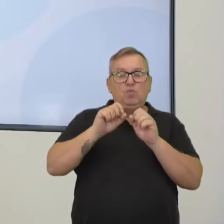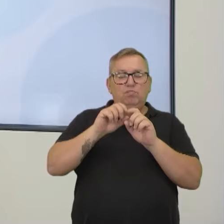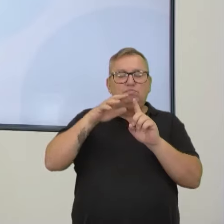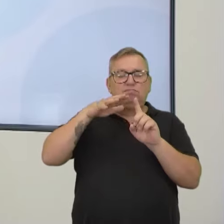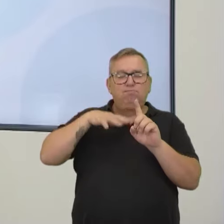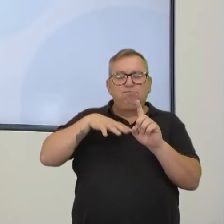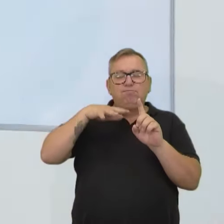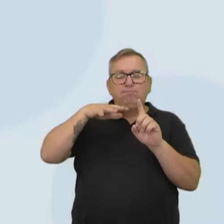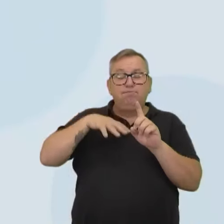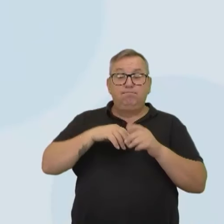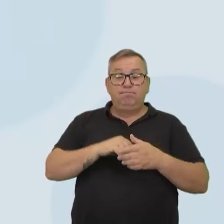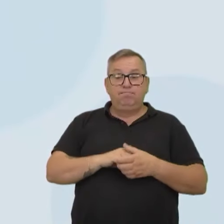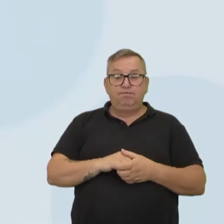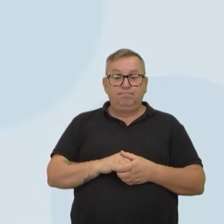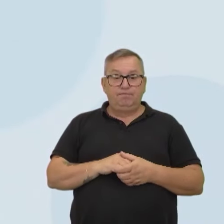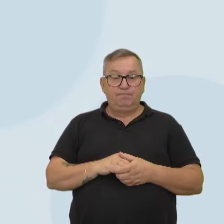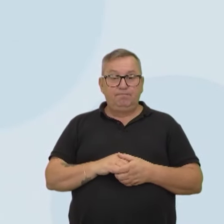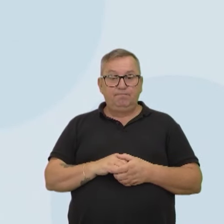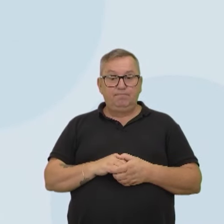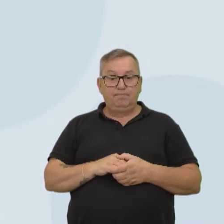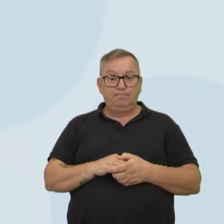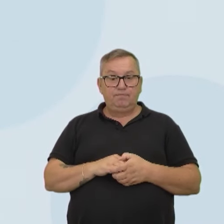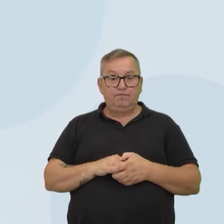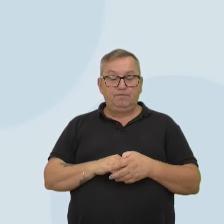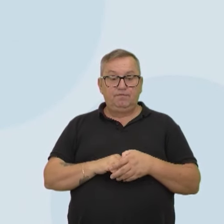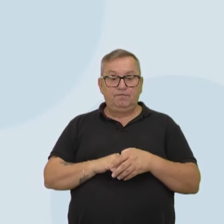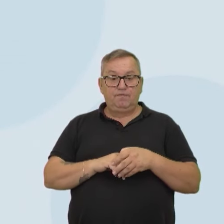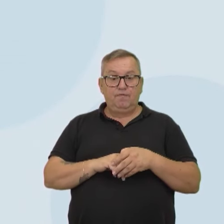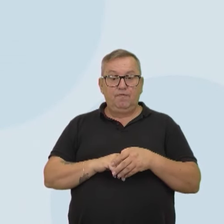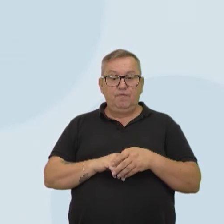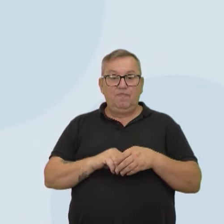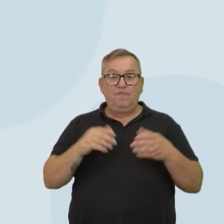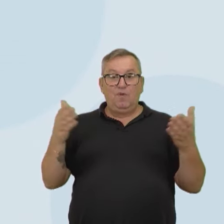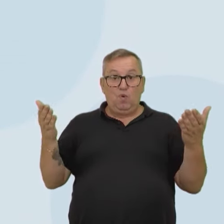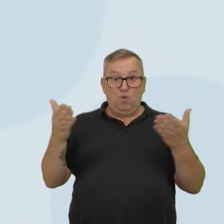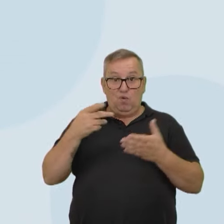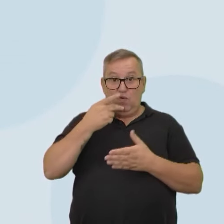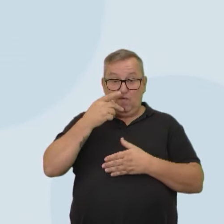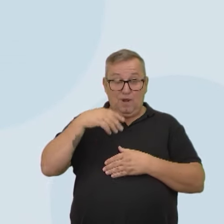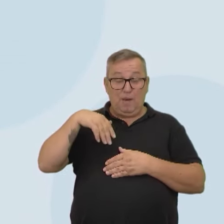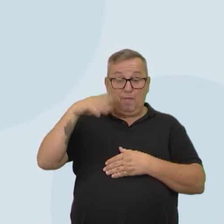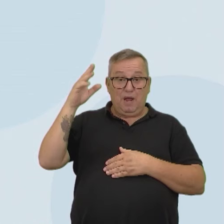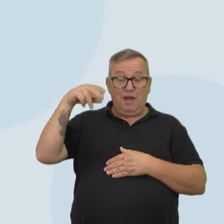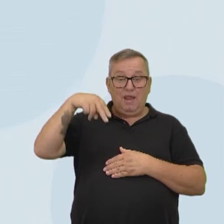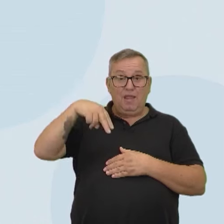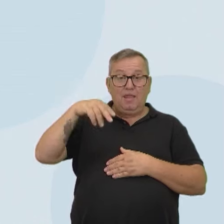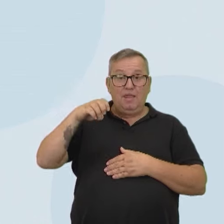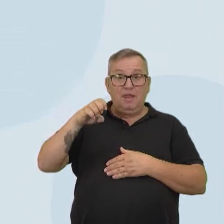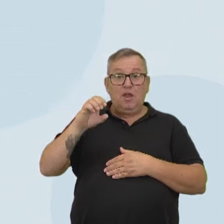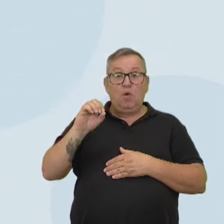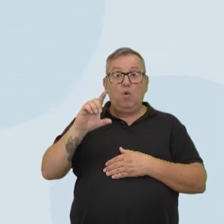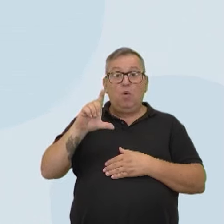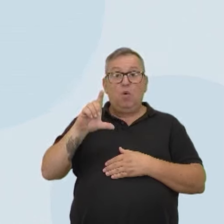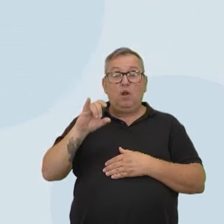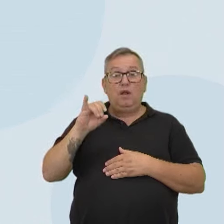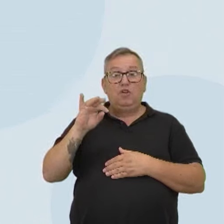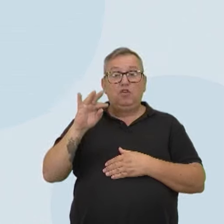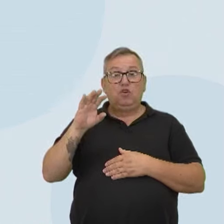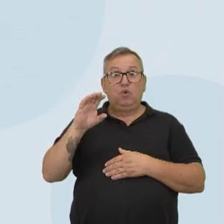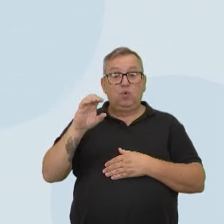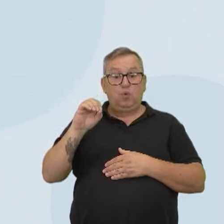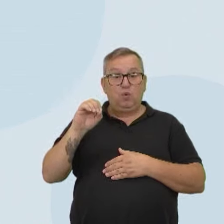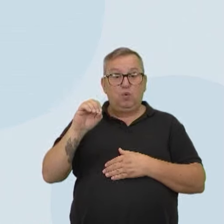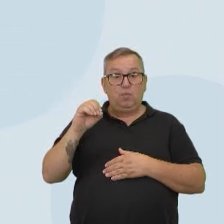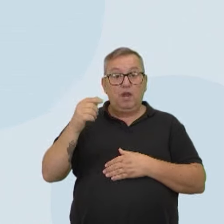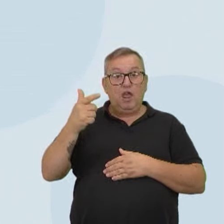aí, voltando na tela, hoje eu falei mais do Neolítico, né? Que é esse momento aqui, 12 mil anos